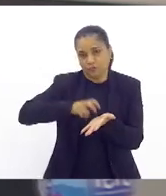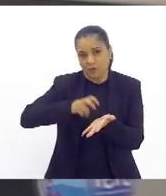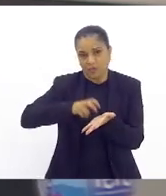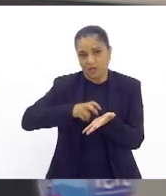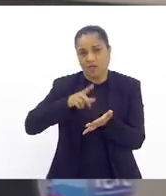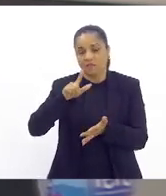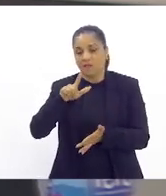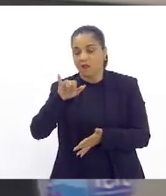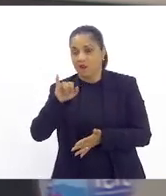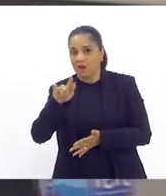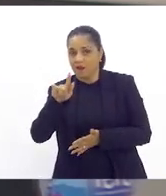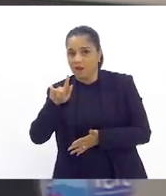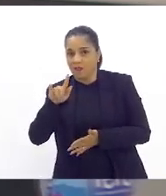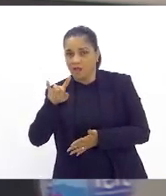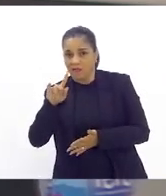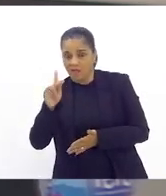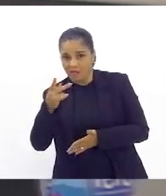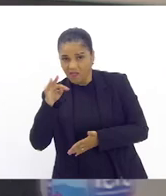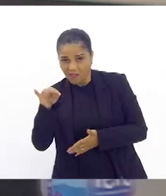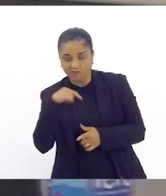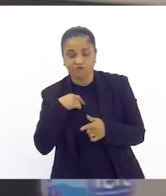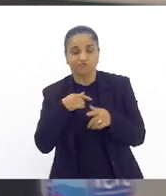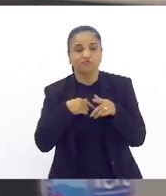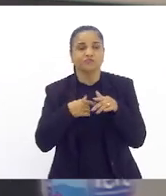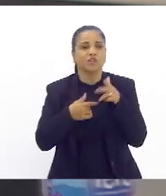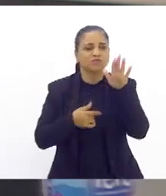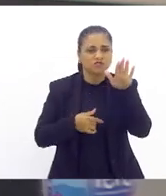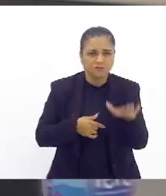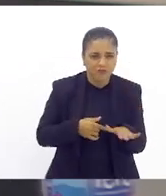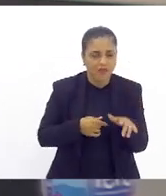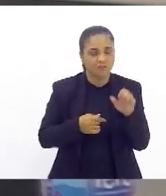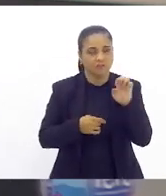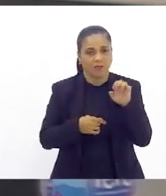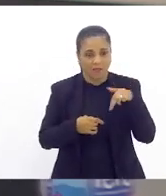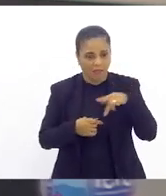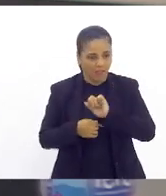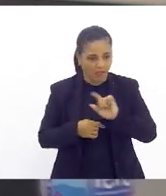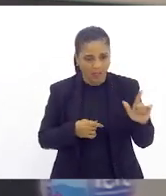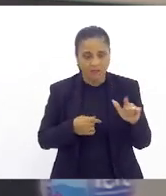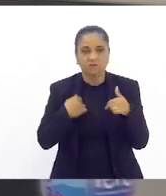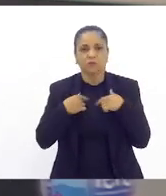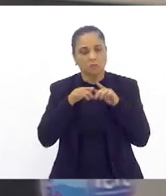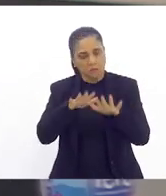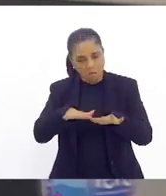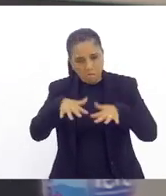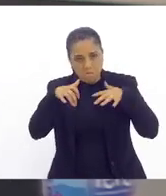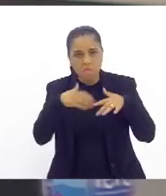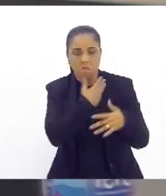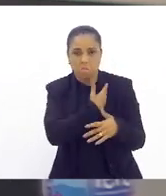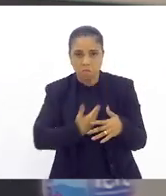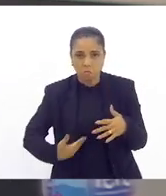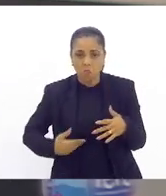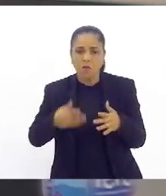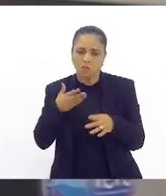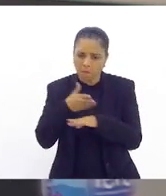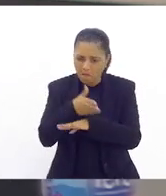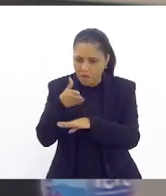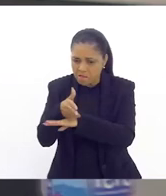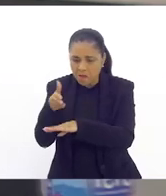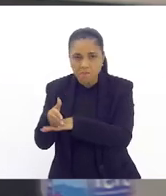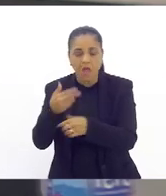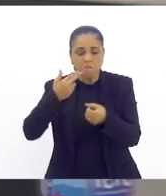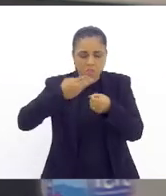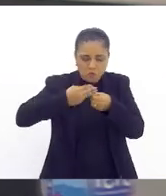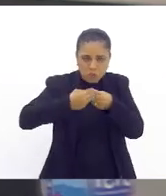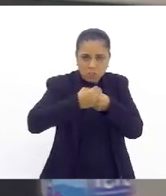dia eu passei a tarde inteira na Enio tenho ido presencialmente a todas as audiências públicas que estão acontecendo diversos municípios